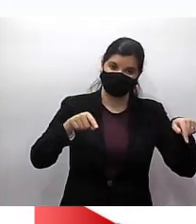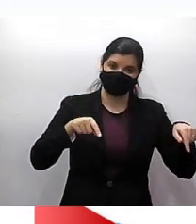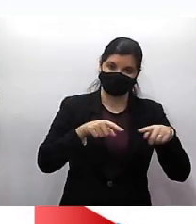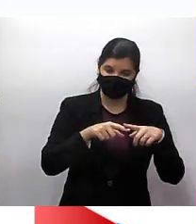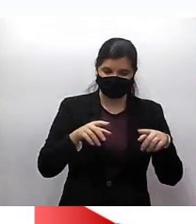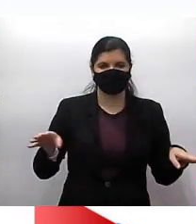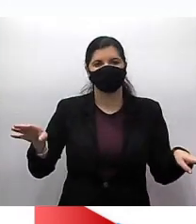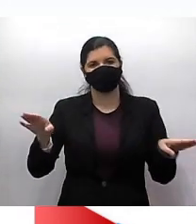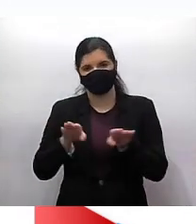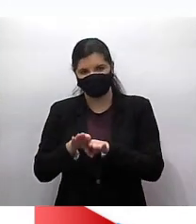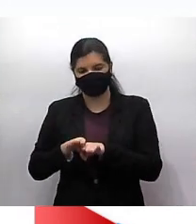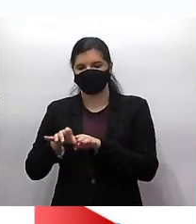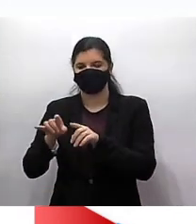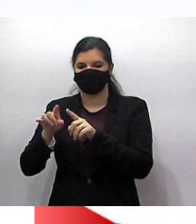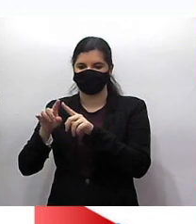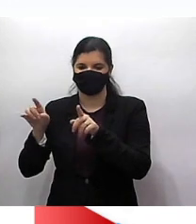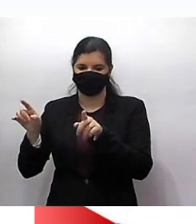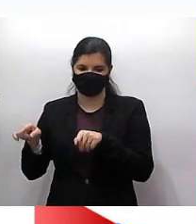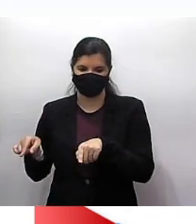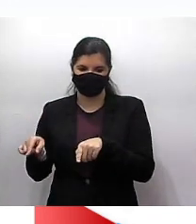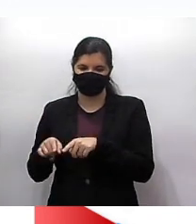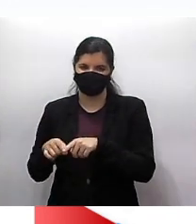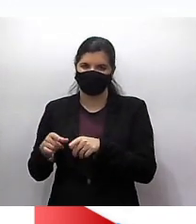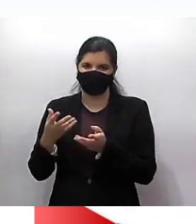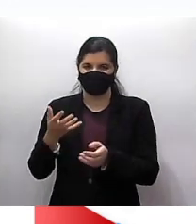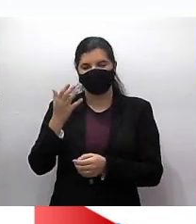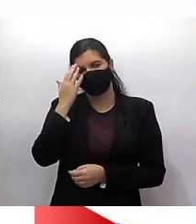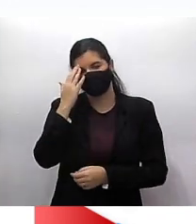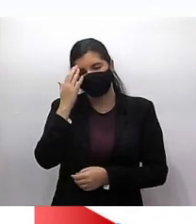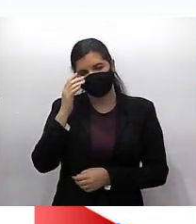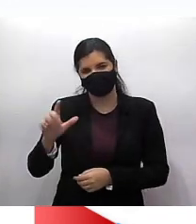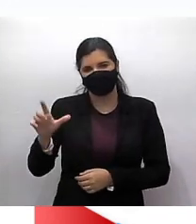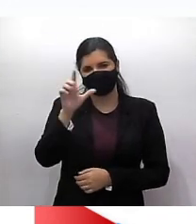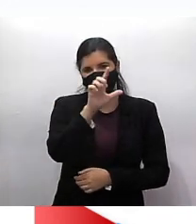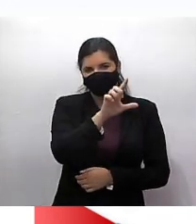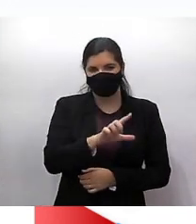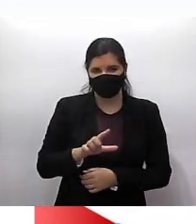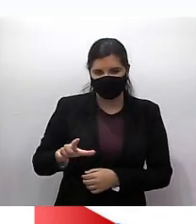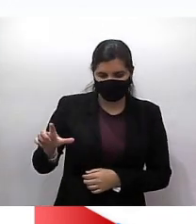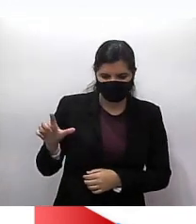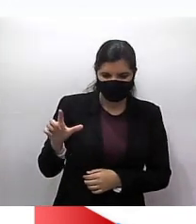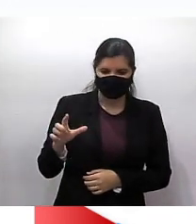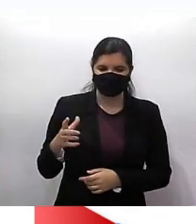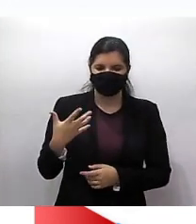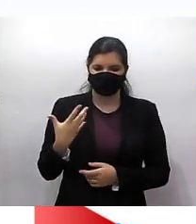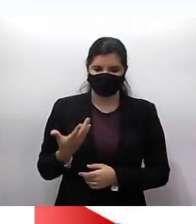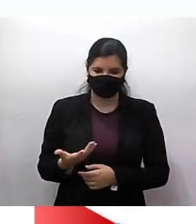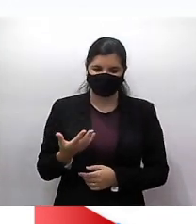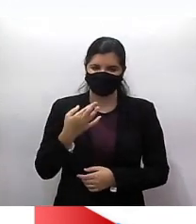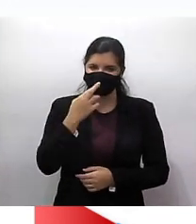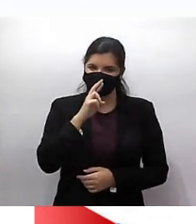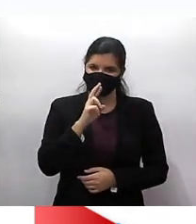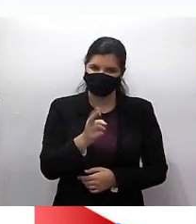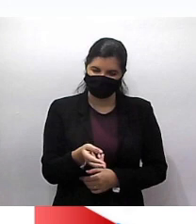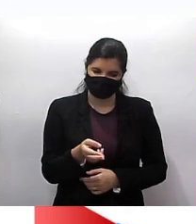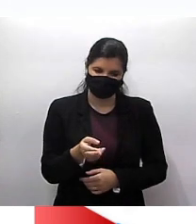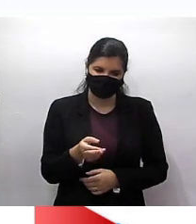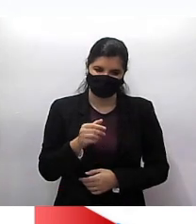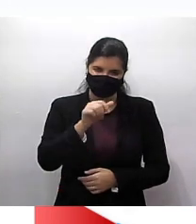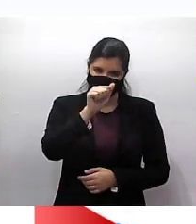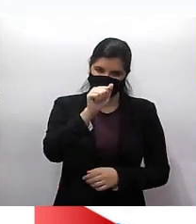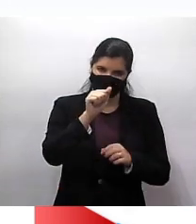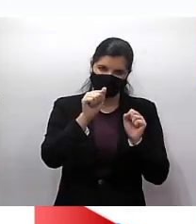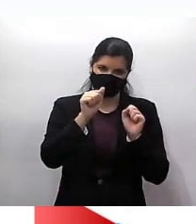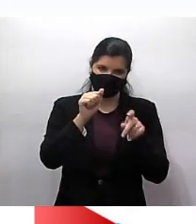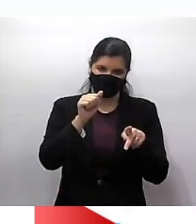é o perímetro do quadrado. E se eu quero saber o lado do quadrado, né? A resposta A já foi respondida aí,